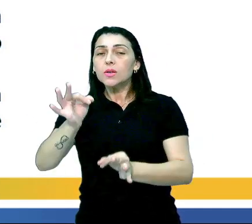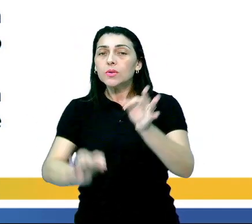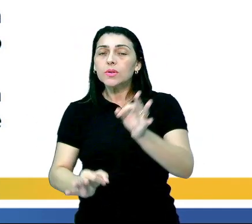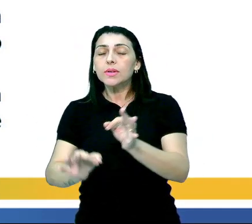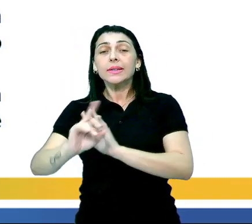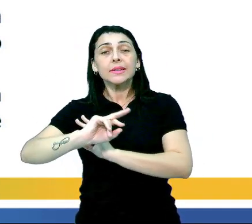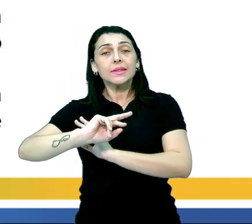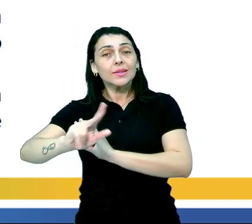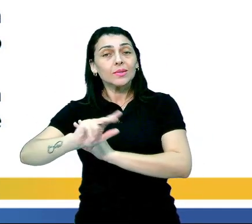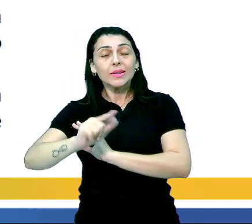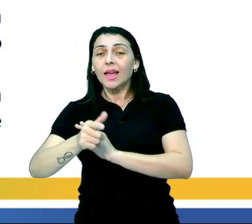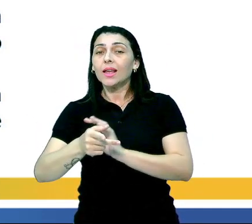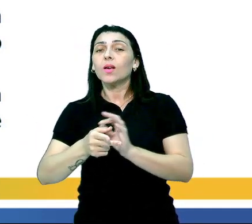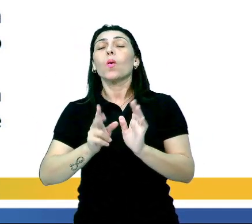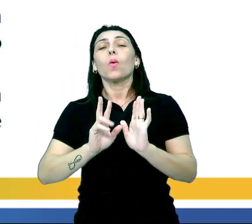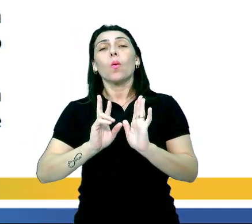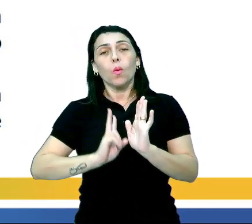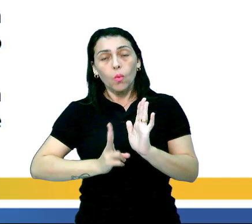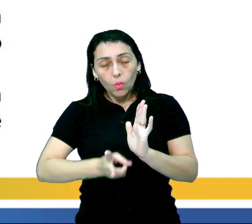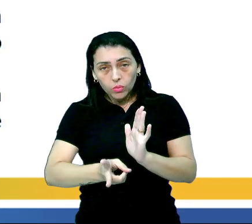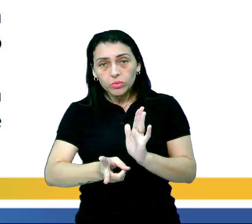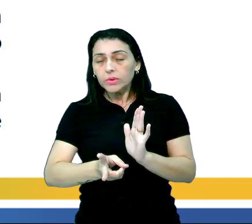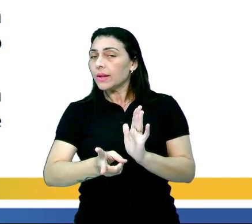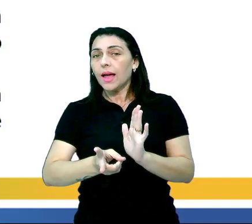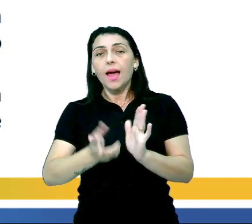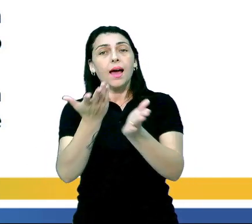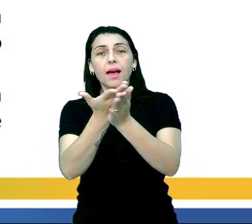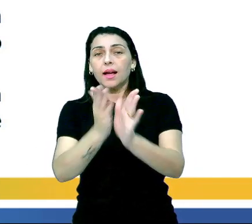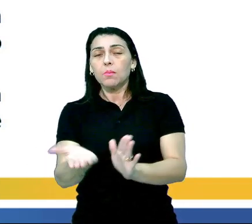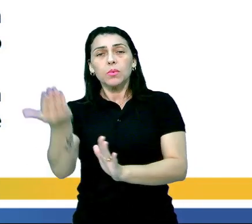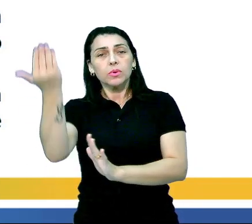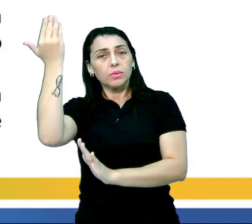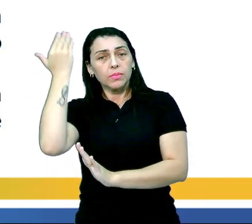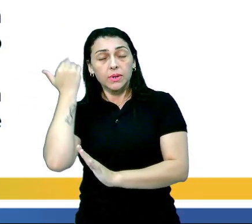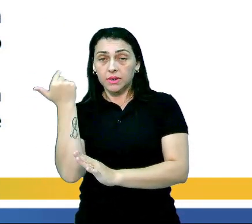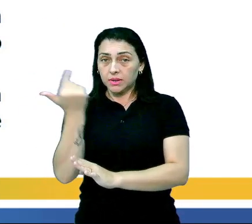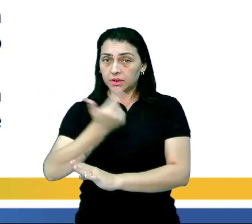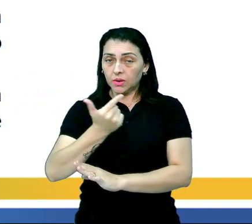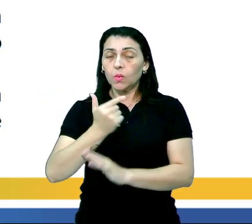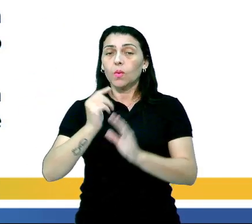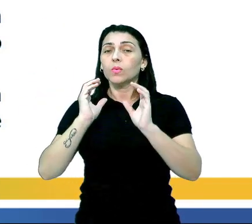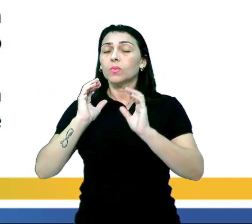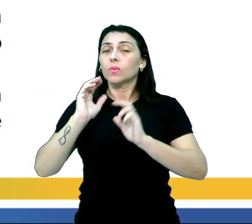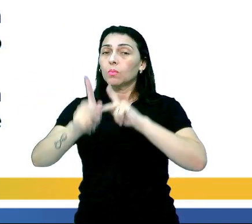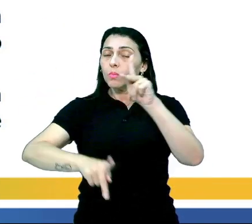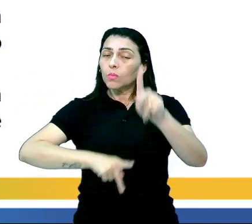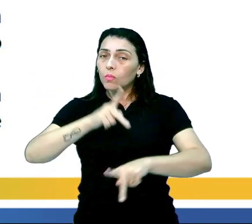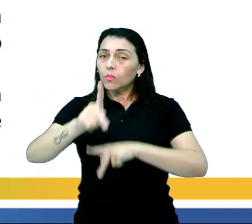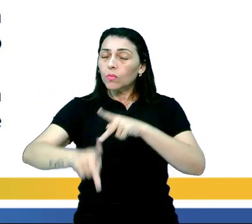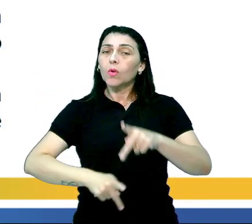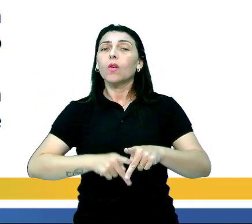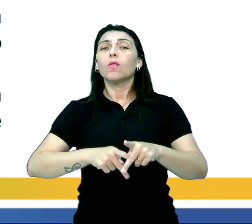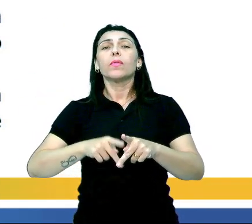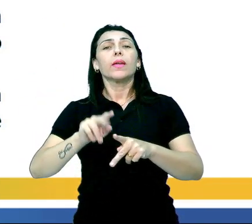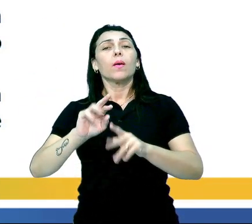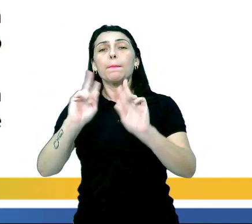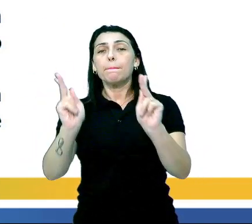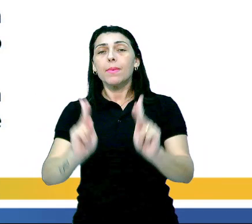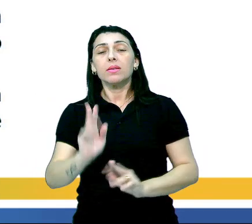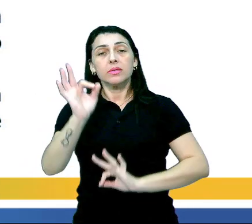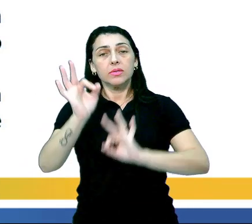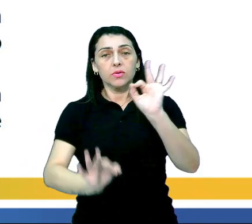só descontinuidade entre a barbárie e a civilização. E segundo, que a civilização não é só paz